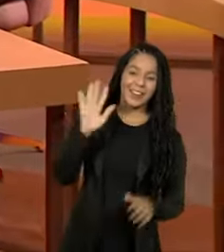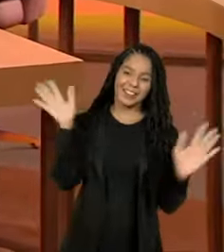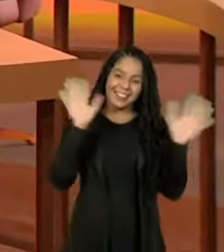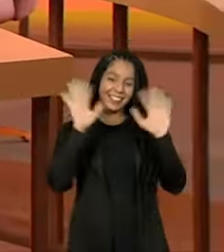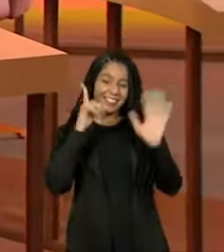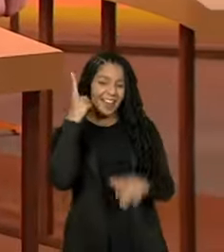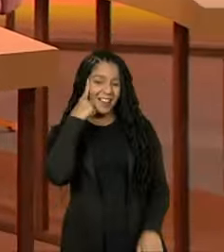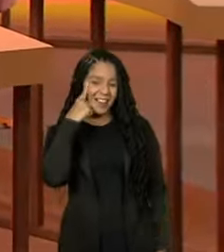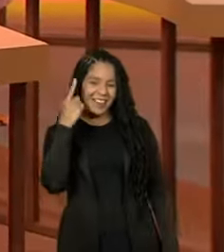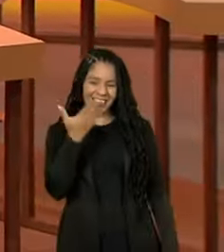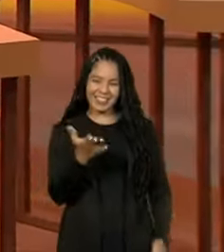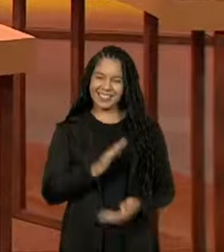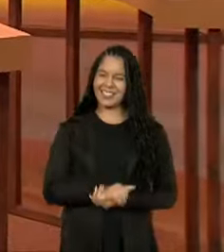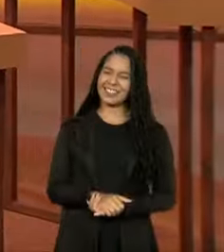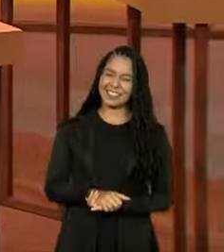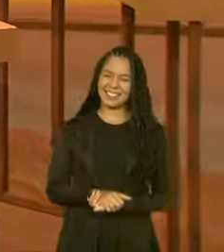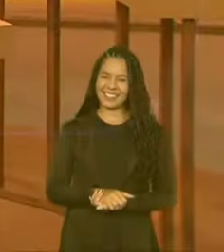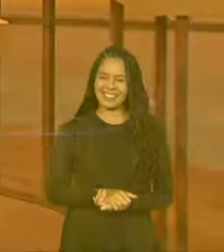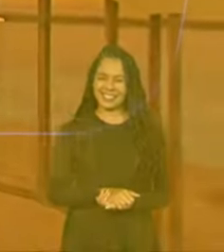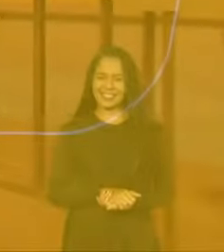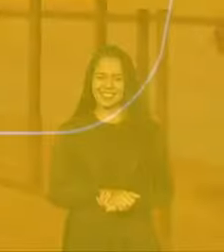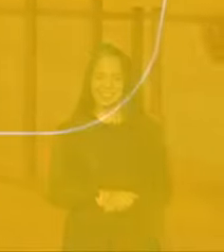Freixo!